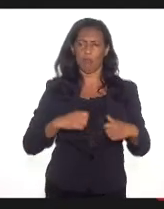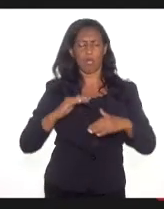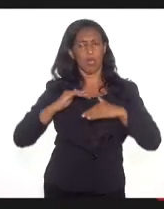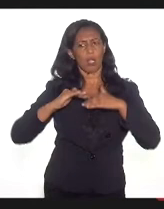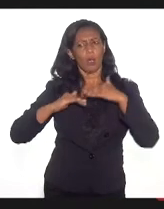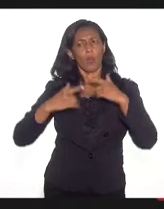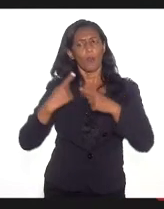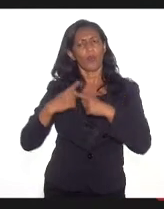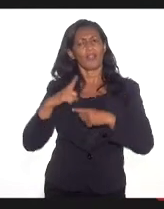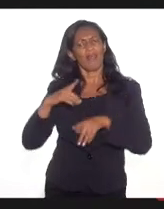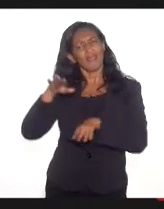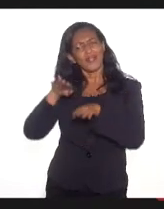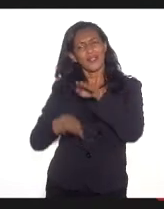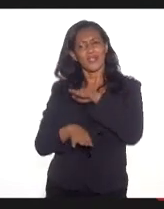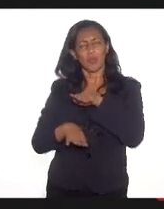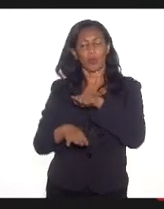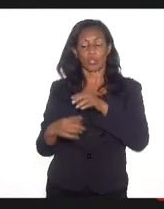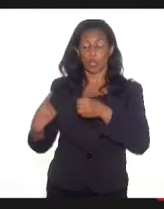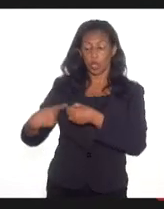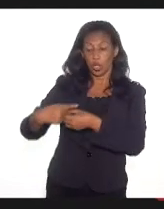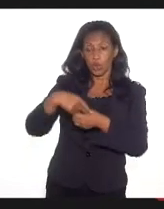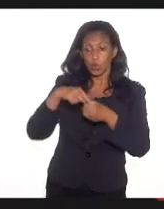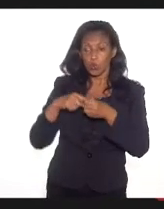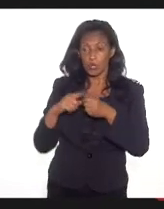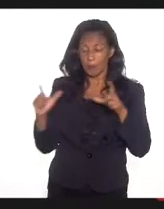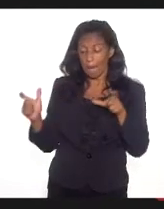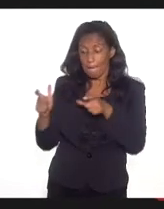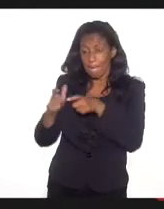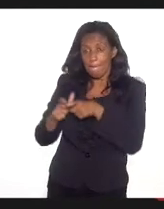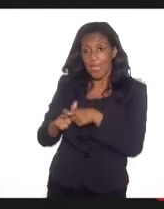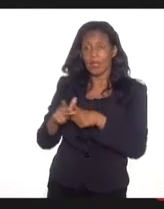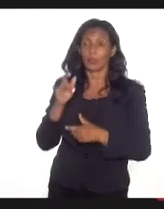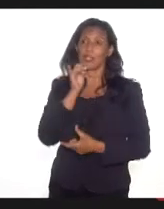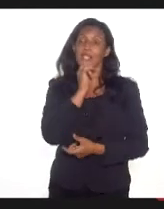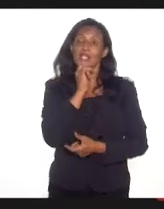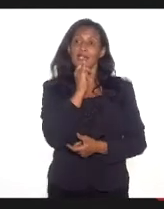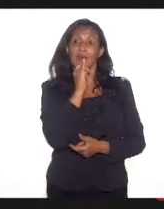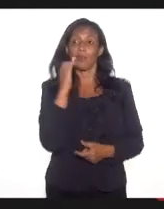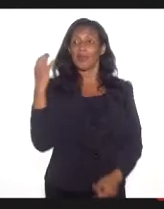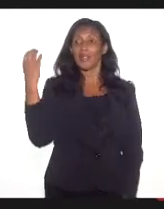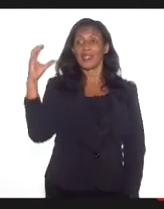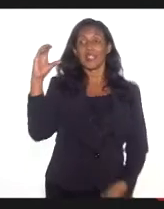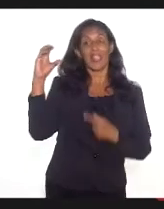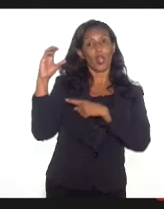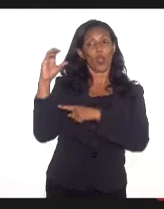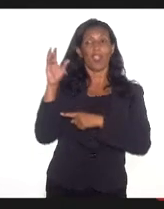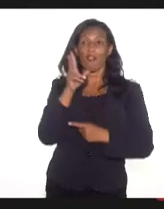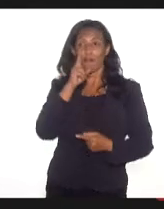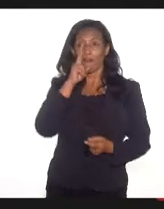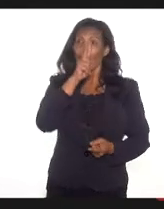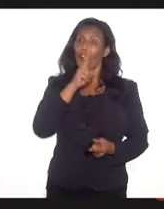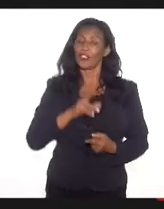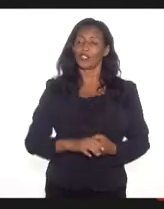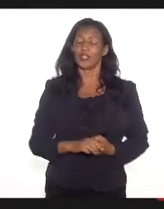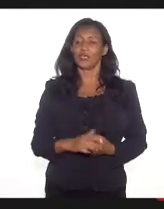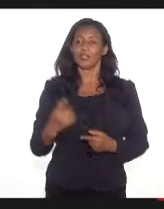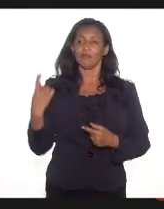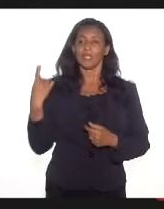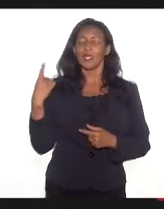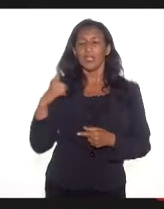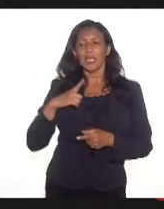desigualdade e os municípios que precisaram menos tem Interói que é um município com classe média muito forte e os municípios